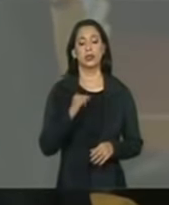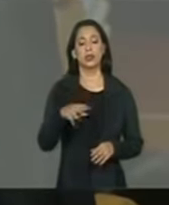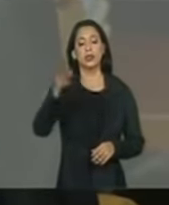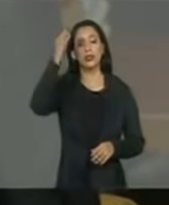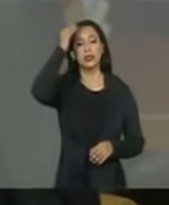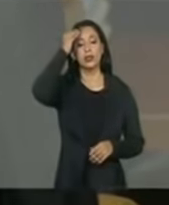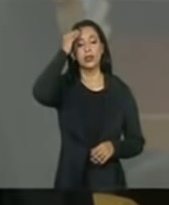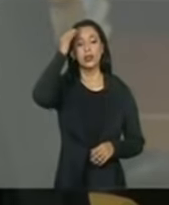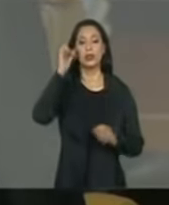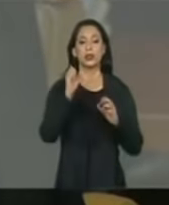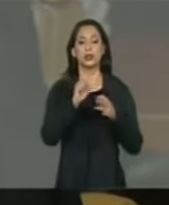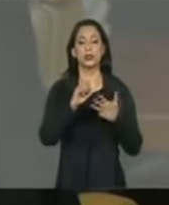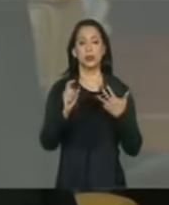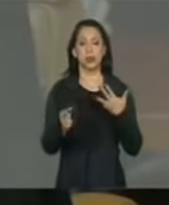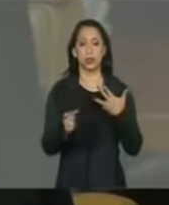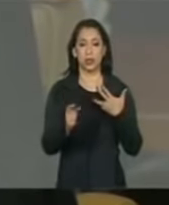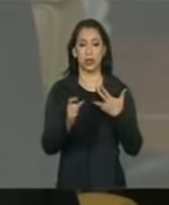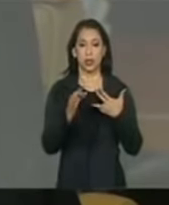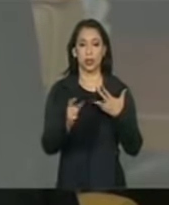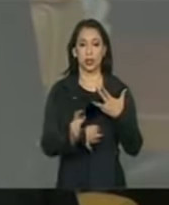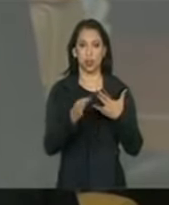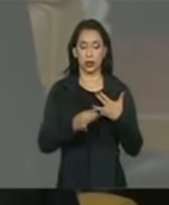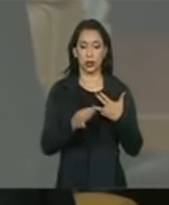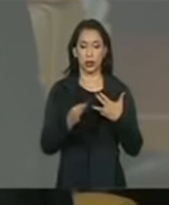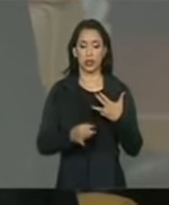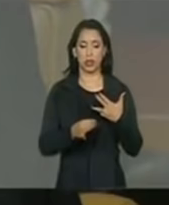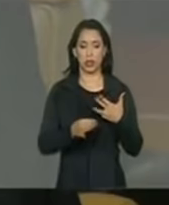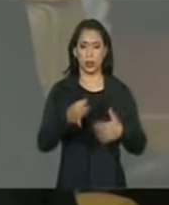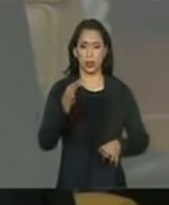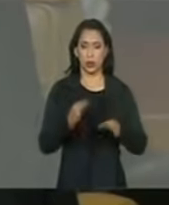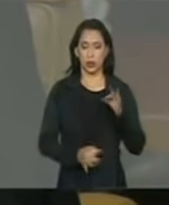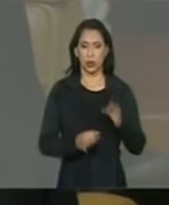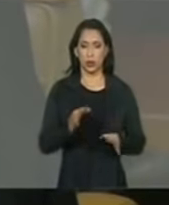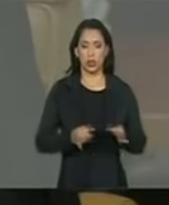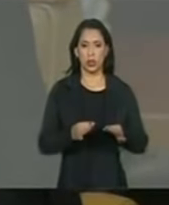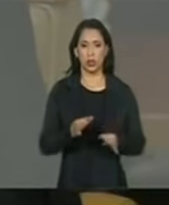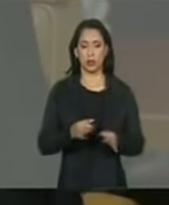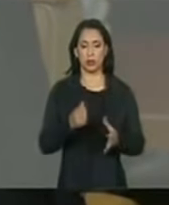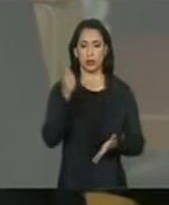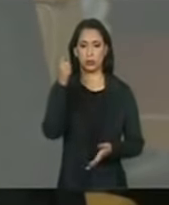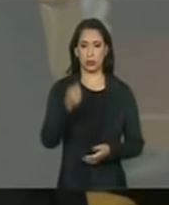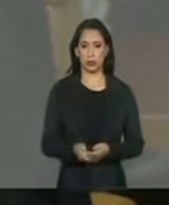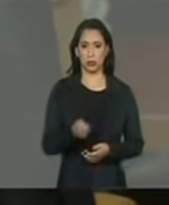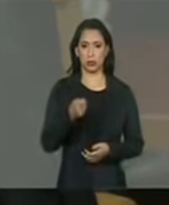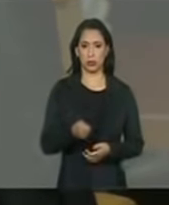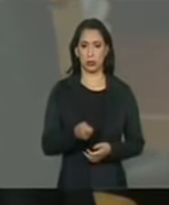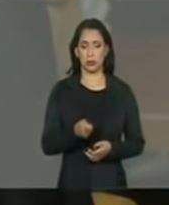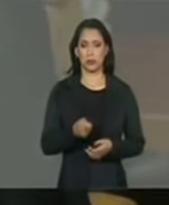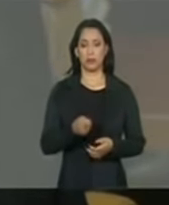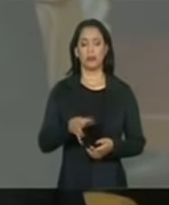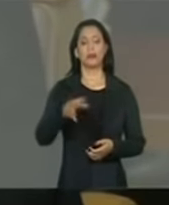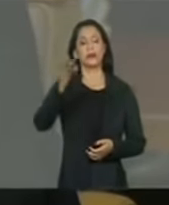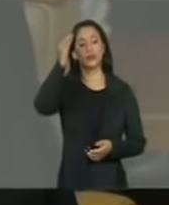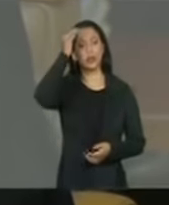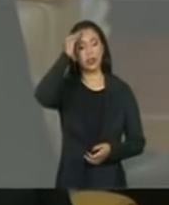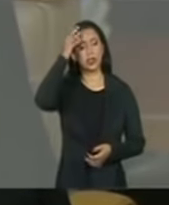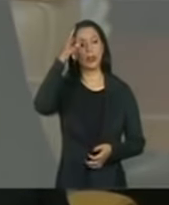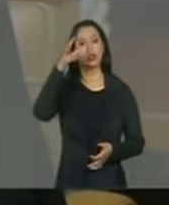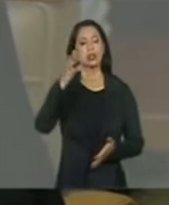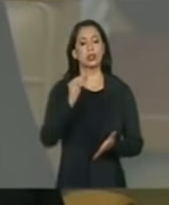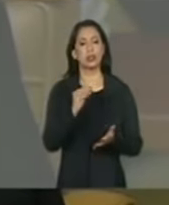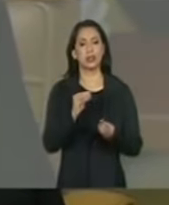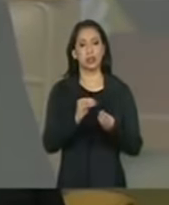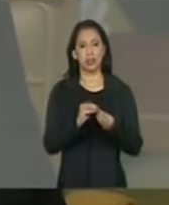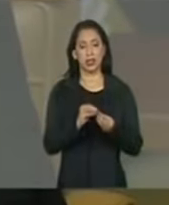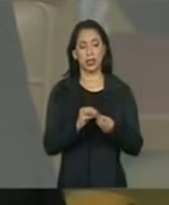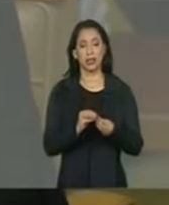judiciário os magistrados e tribunais num exercício de sua atividade interpretativa especialmente